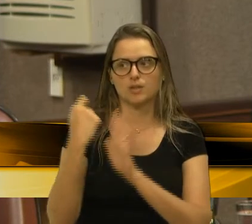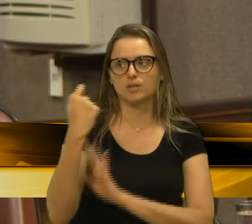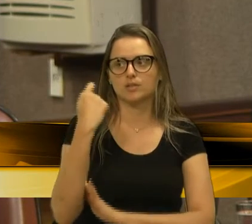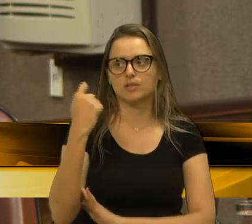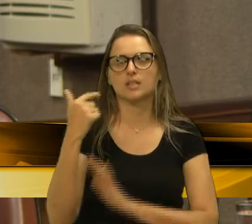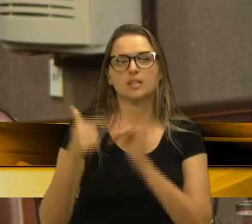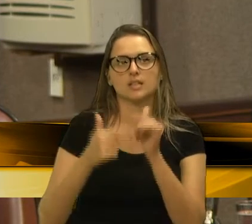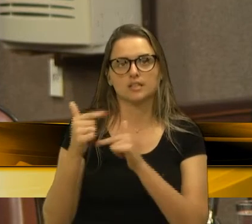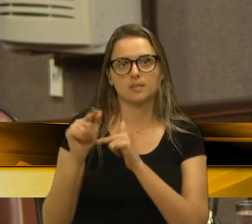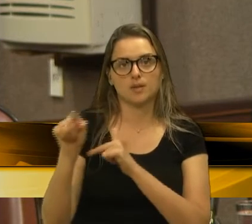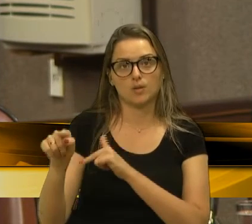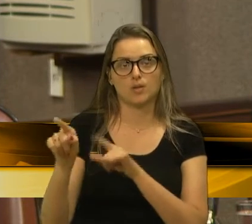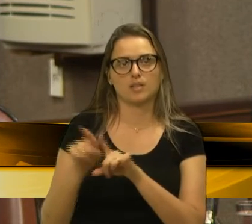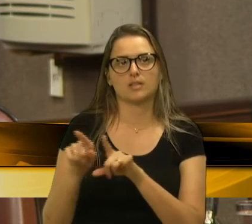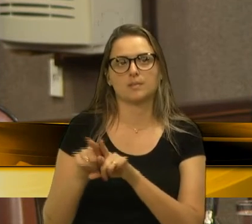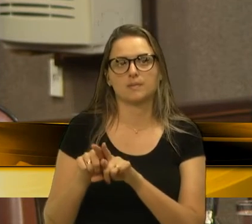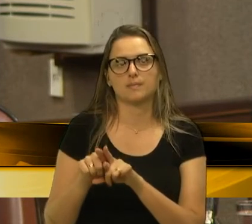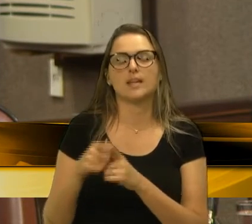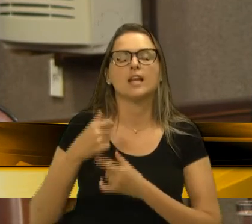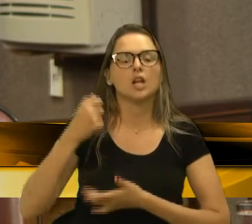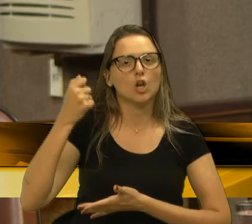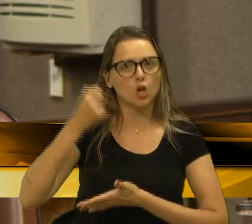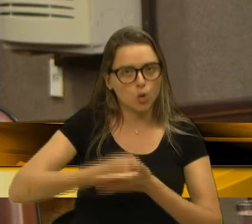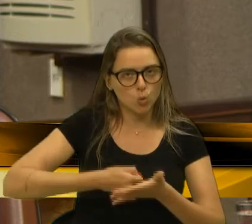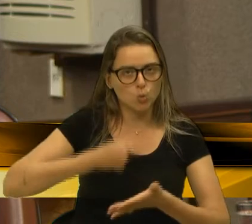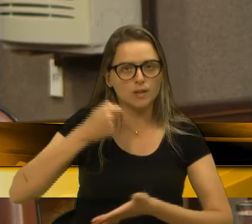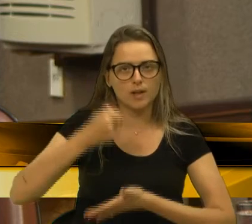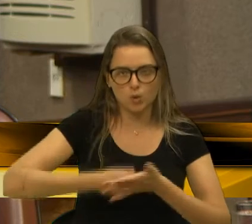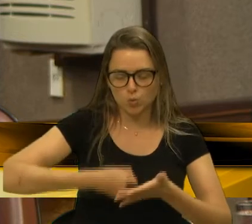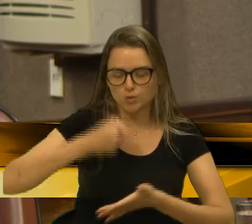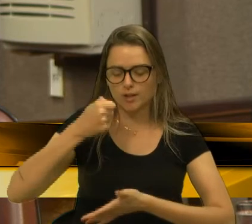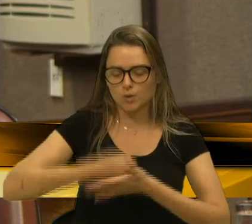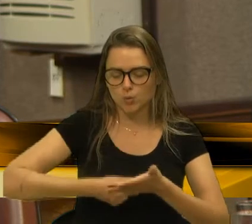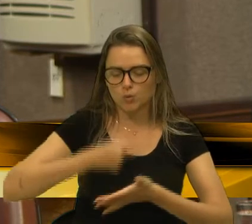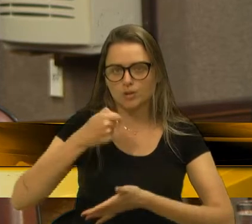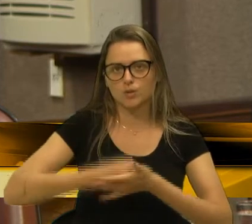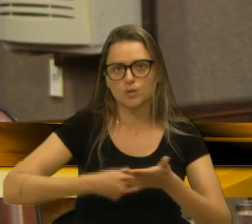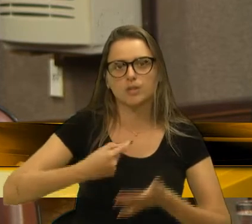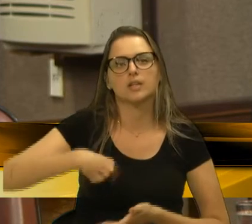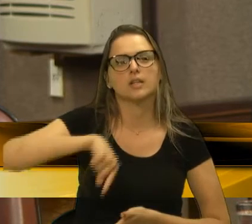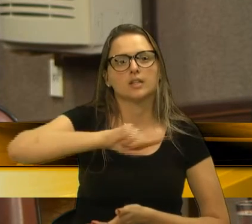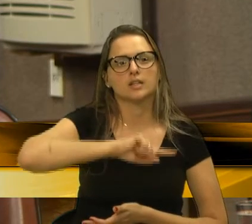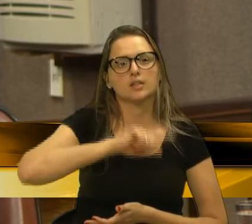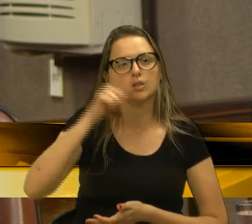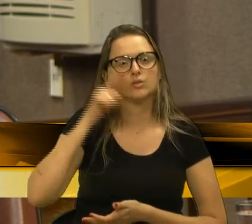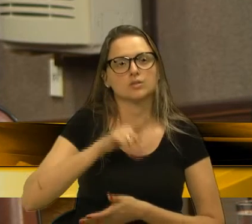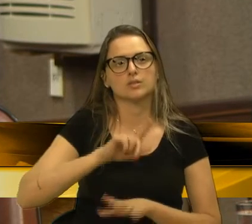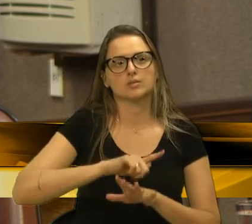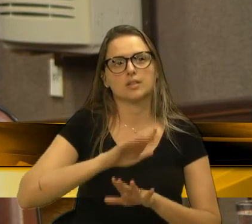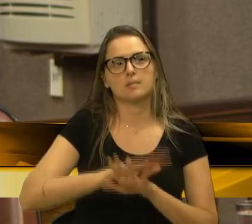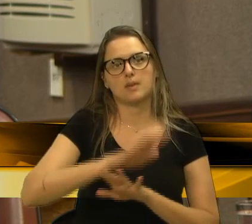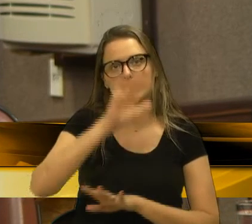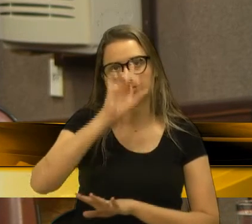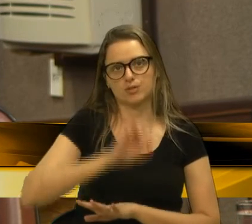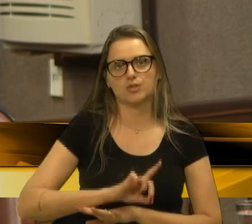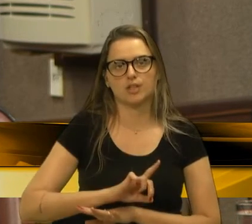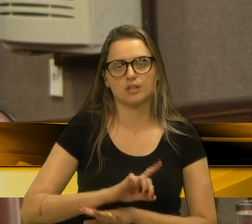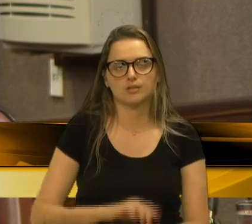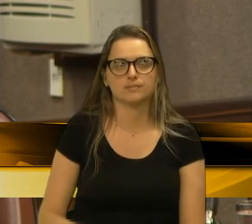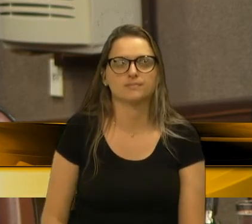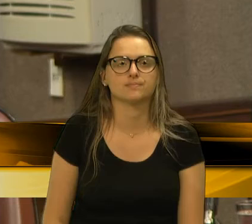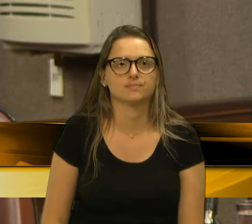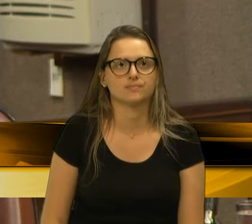naquela agência. E foi por muita luta dos jovens que nós conseguimos nossos direitos. Direitos dos